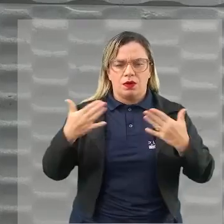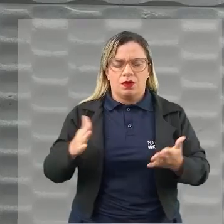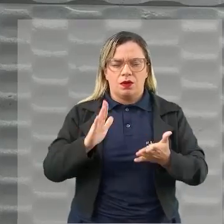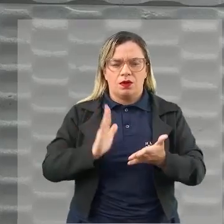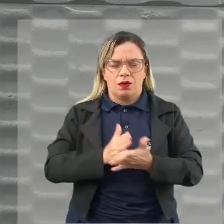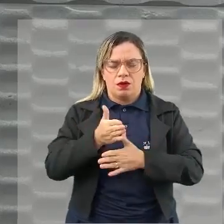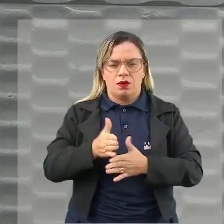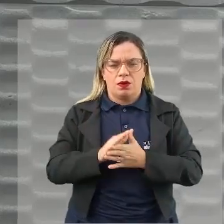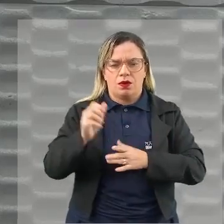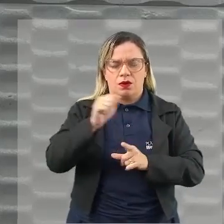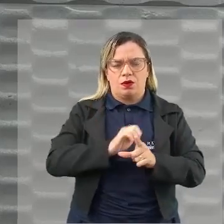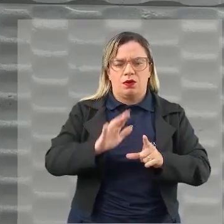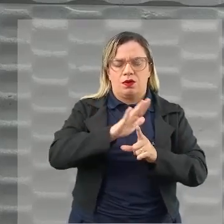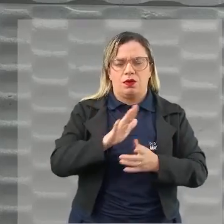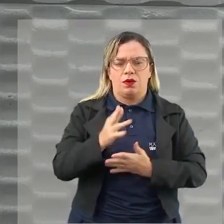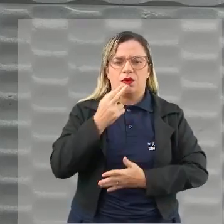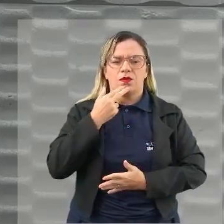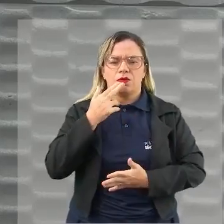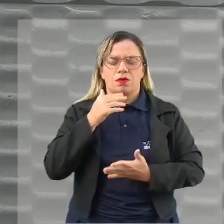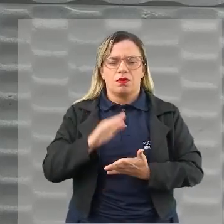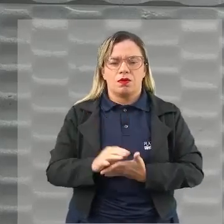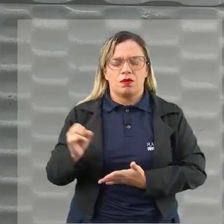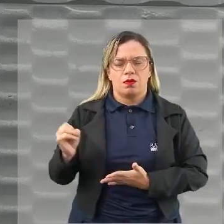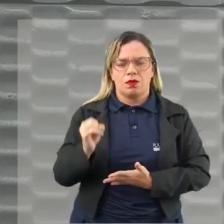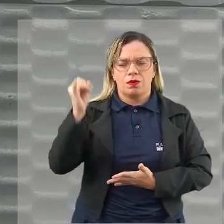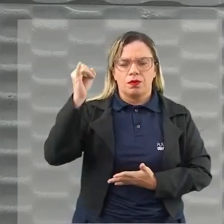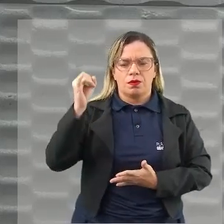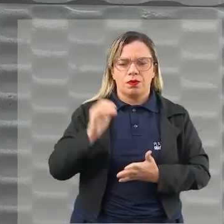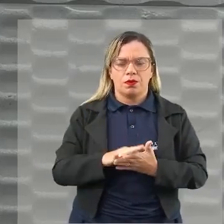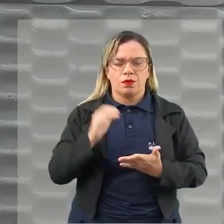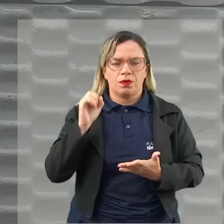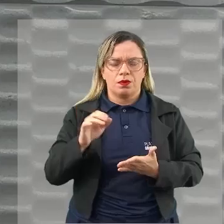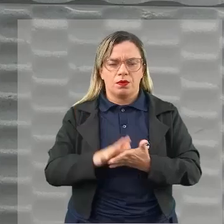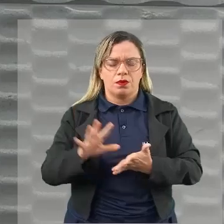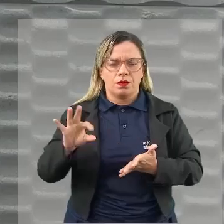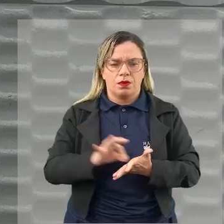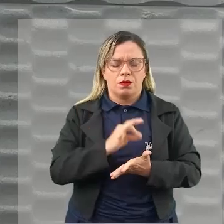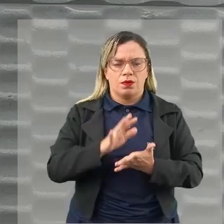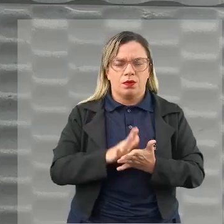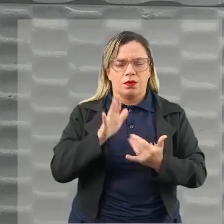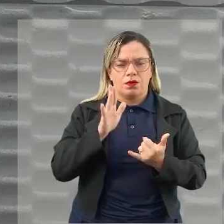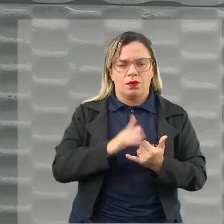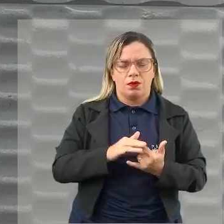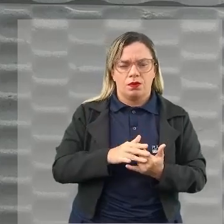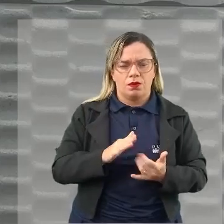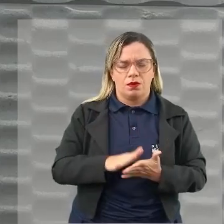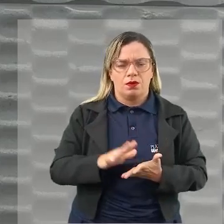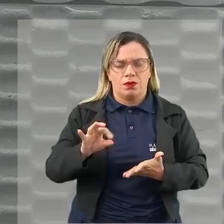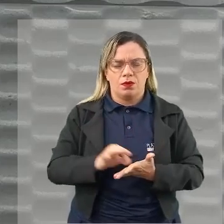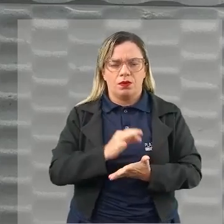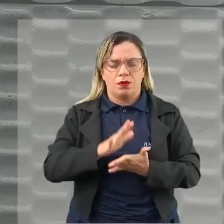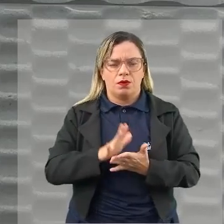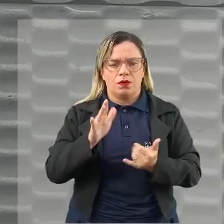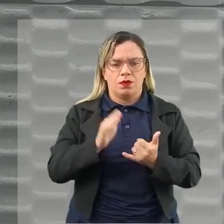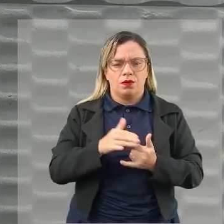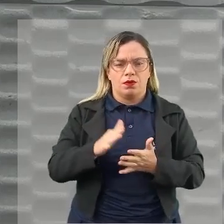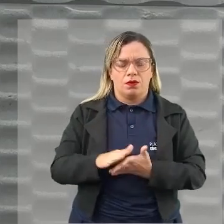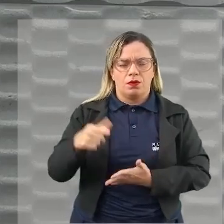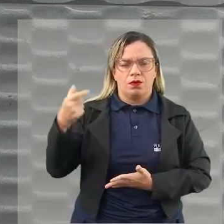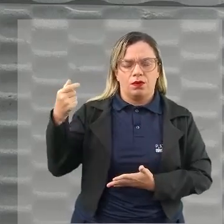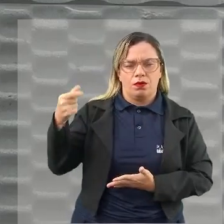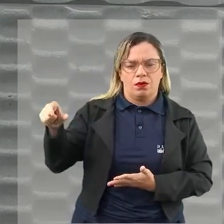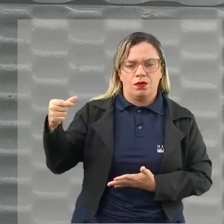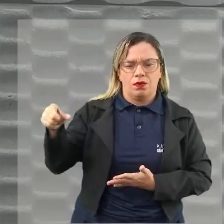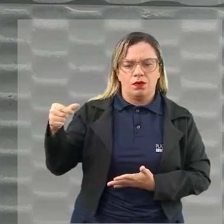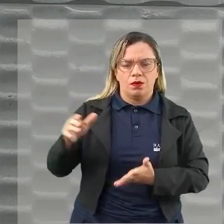acessar a Plataforma Gonçalves Dias, é muito importante para você se inscrever no canal. Vai, se inscreve no canal, ativa o sininho lá,